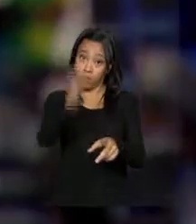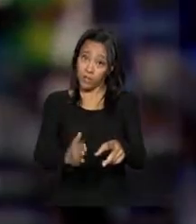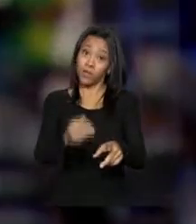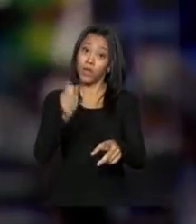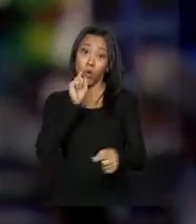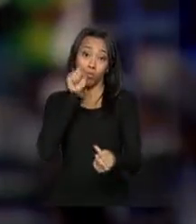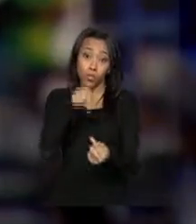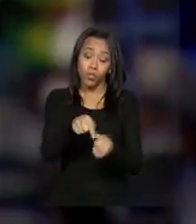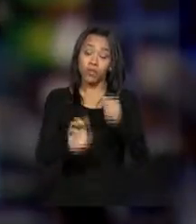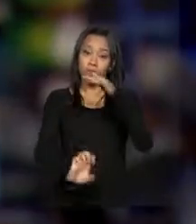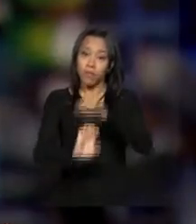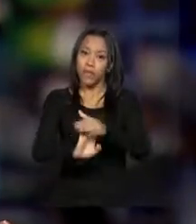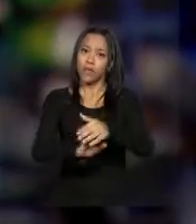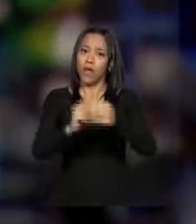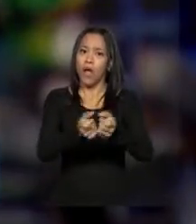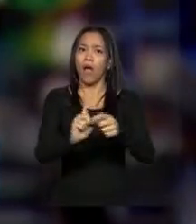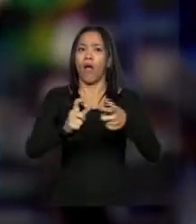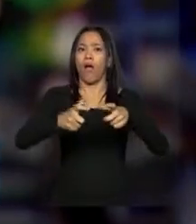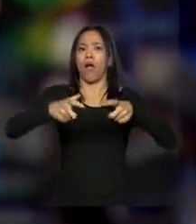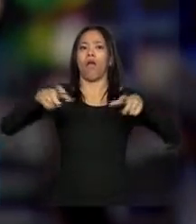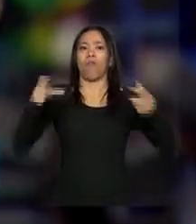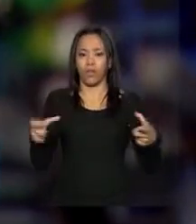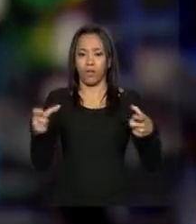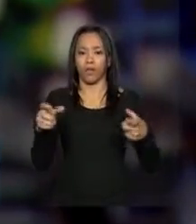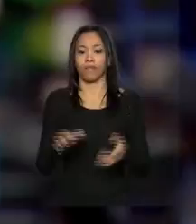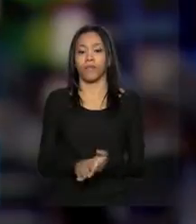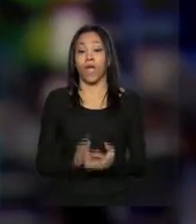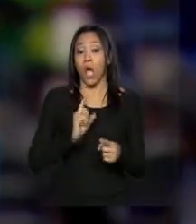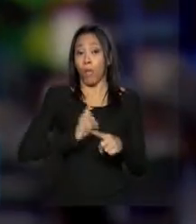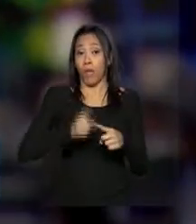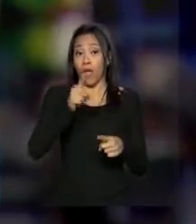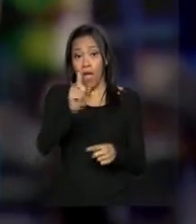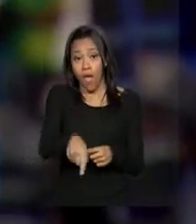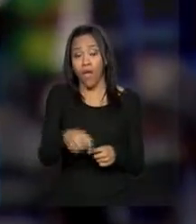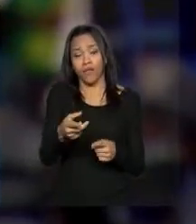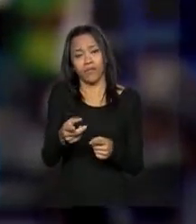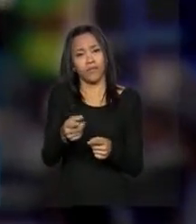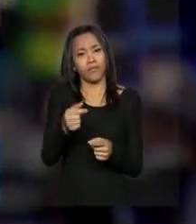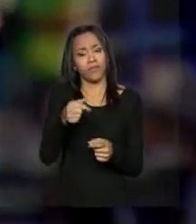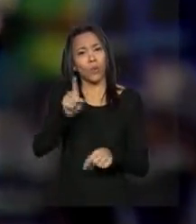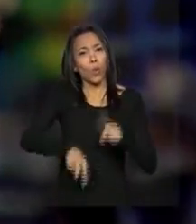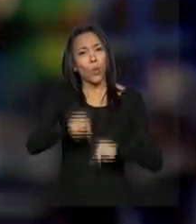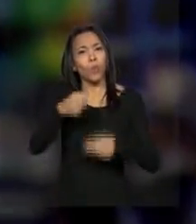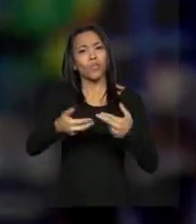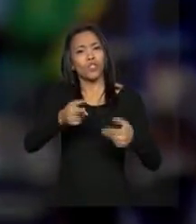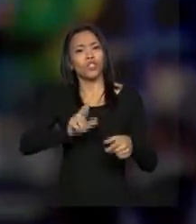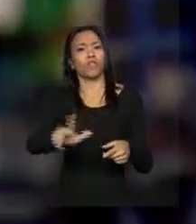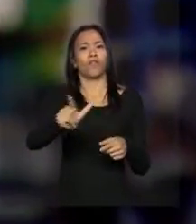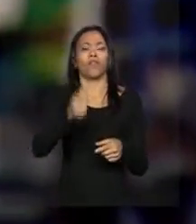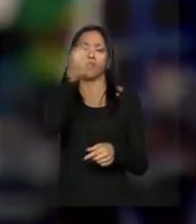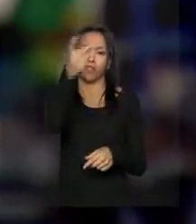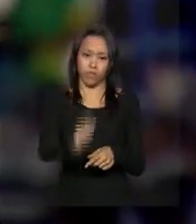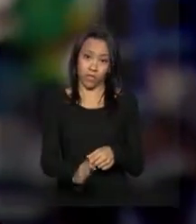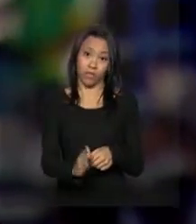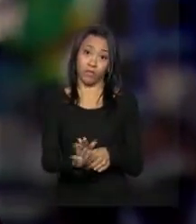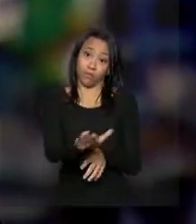A nossa ideia é de crescer muito, muito na exportação, porque é para diferenciar o mercado. Até fica no Brasil, tudo bem,